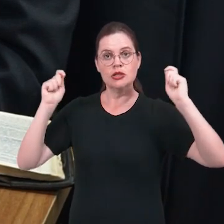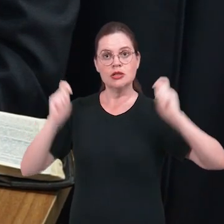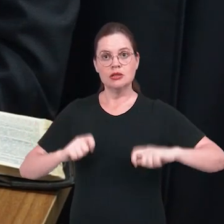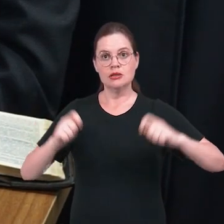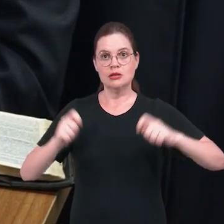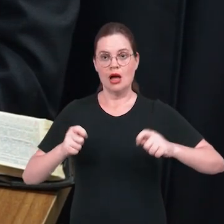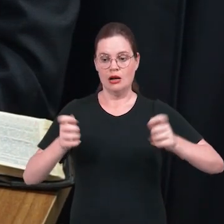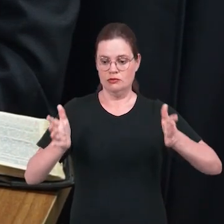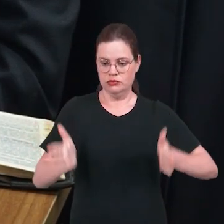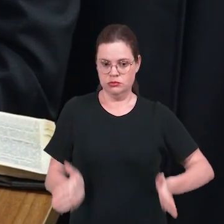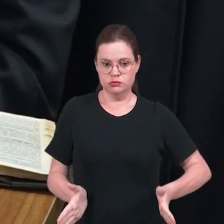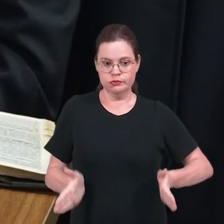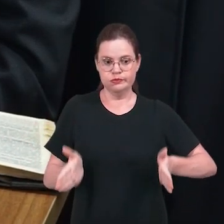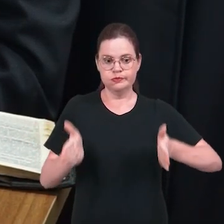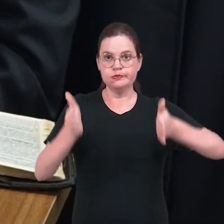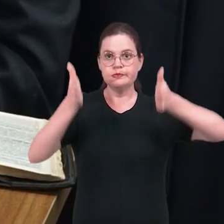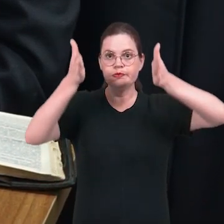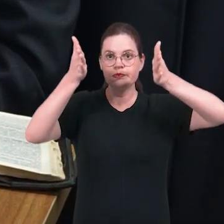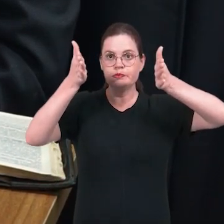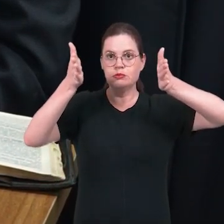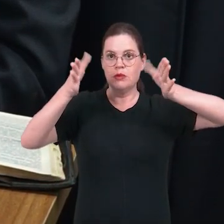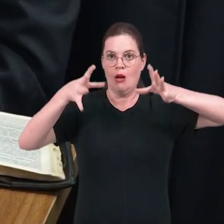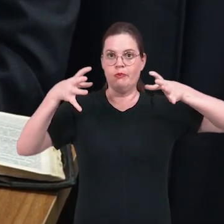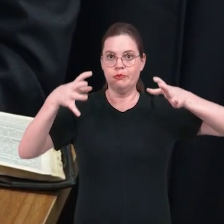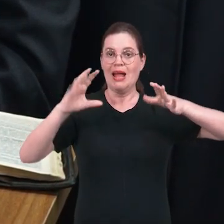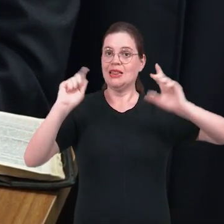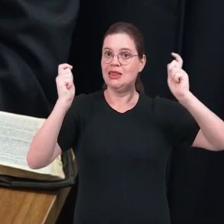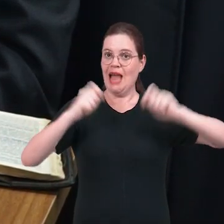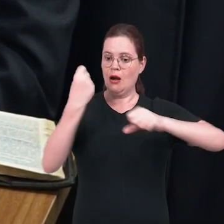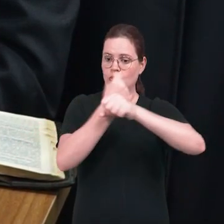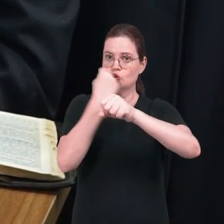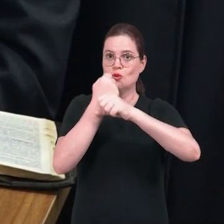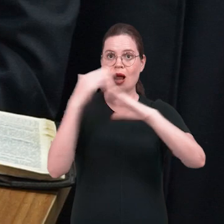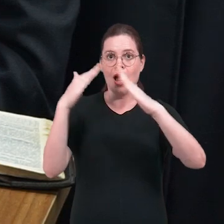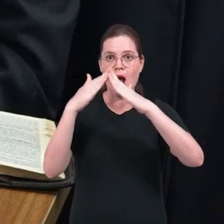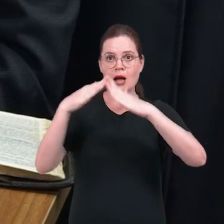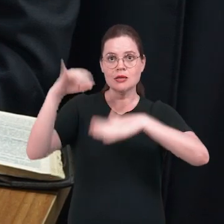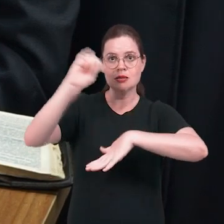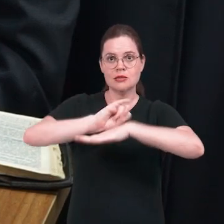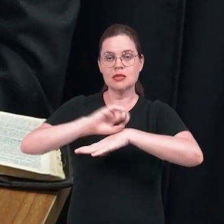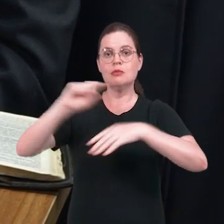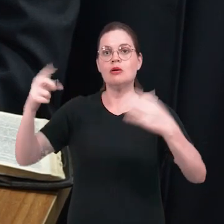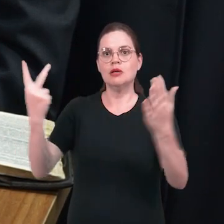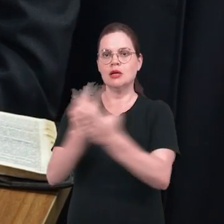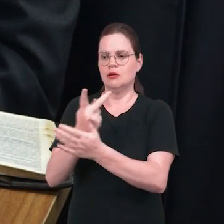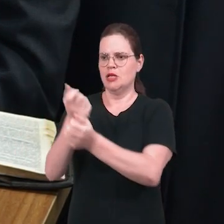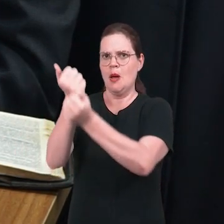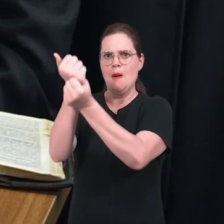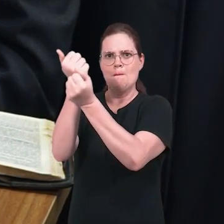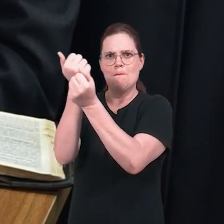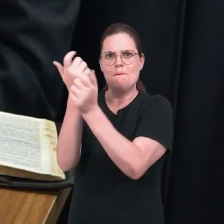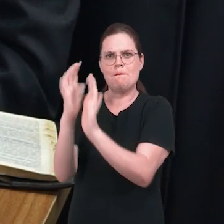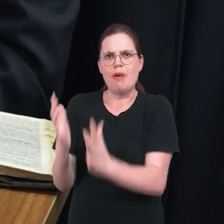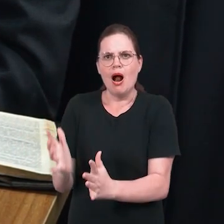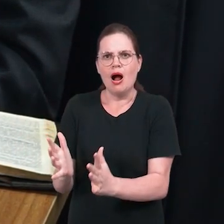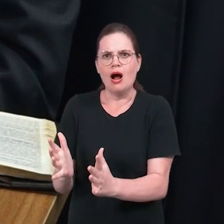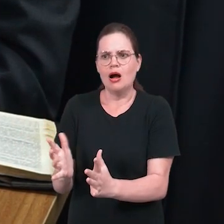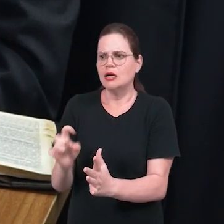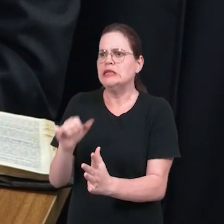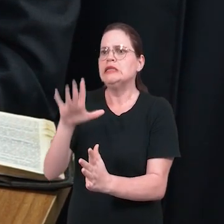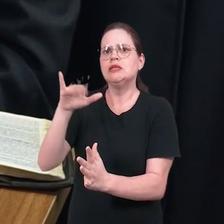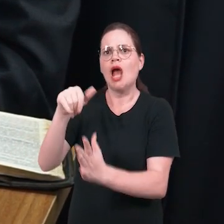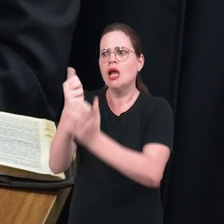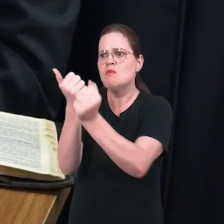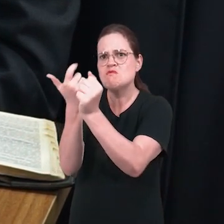duas bigas, passar em cima da muralha. A muralha veio abaixo, ruiu. Quem que fez